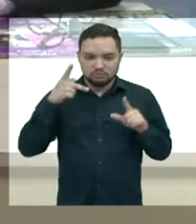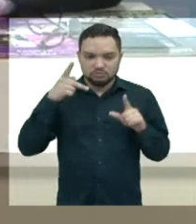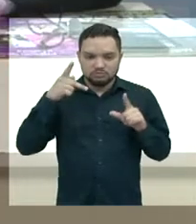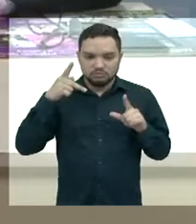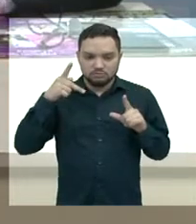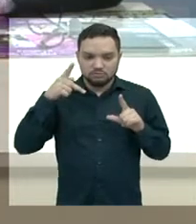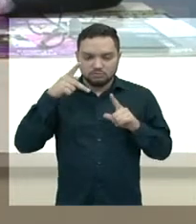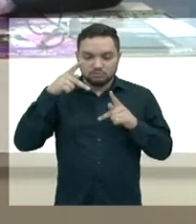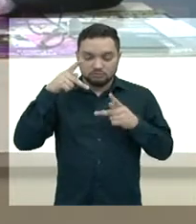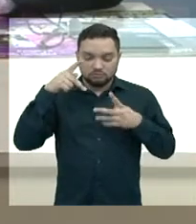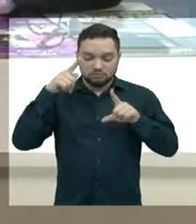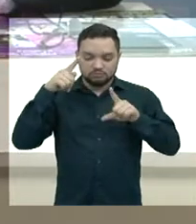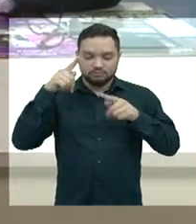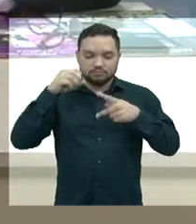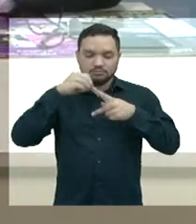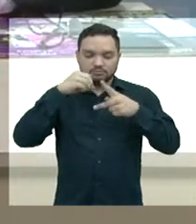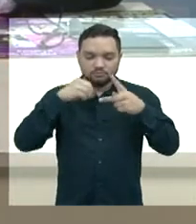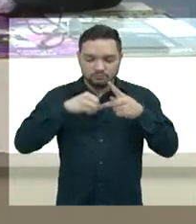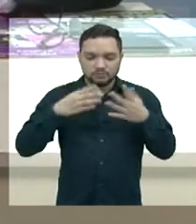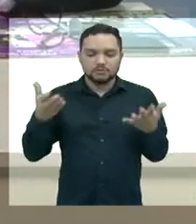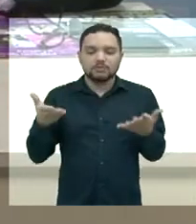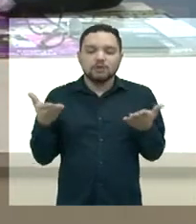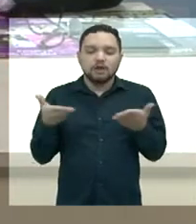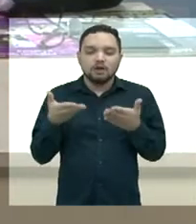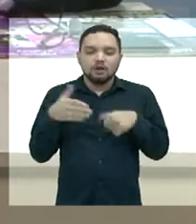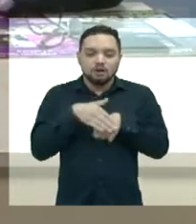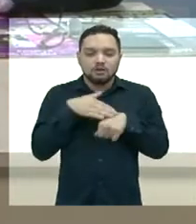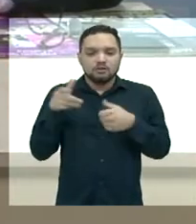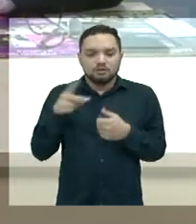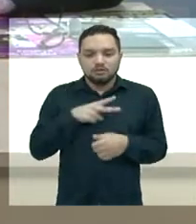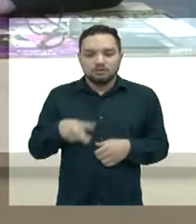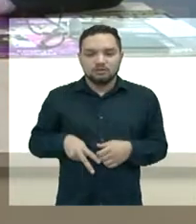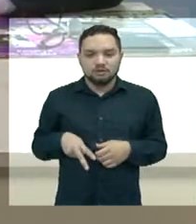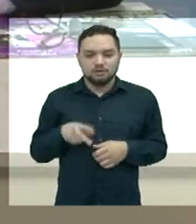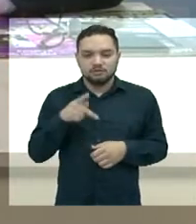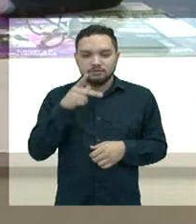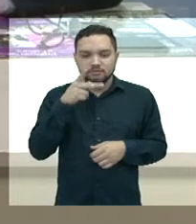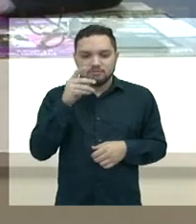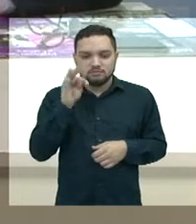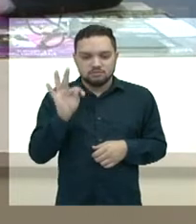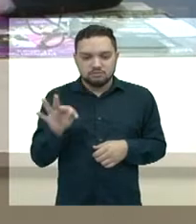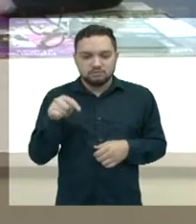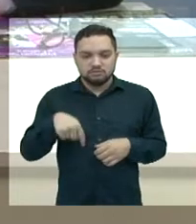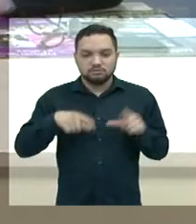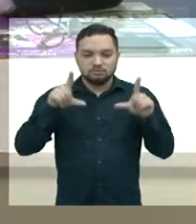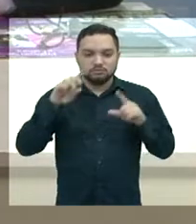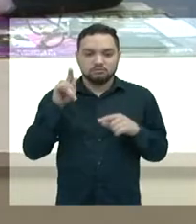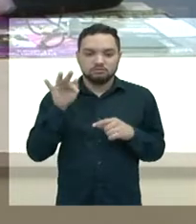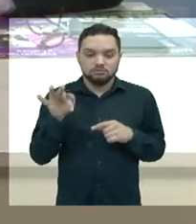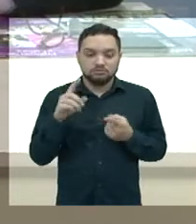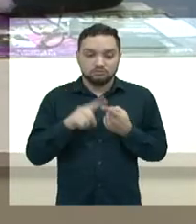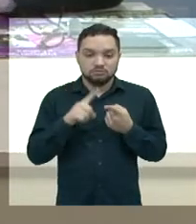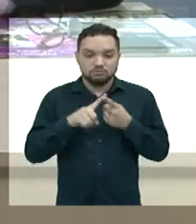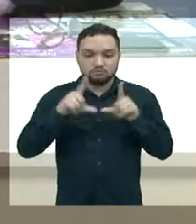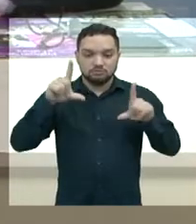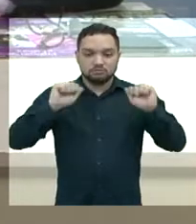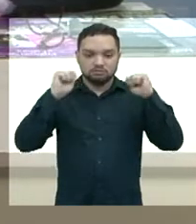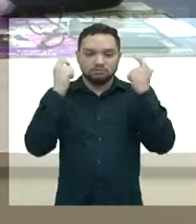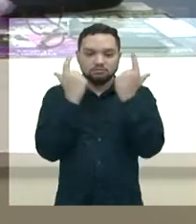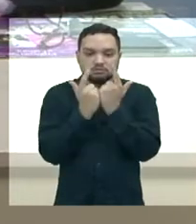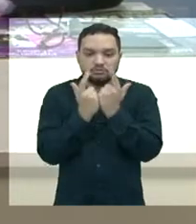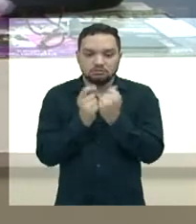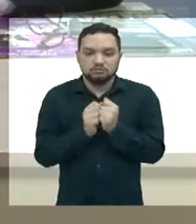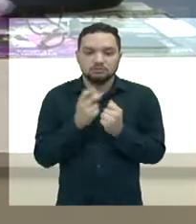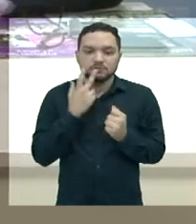Estamos conversando com o vereador Joaquim Rocha, vereador de Fortaleza pelo PDT, aqui pela TV Fortaleza e também pela TV Assembleia,